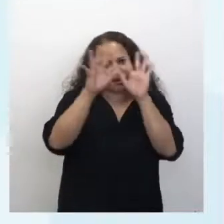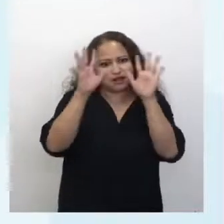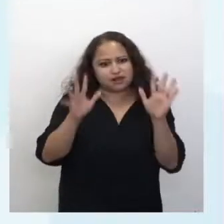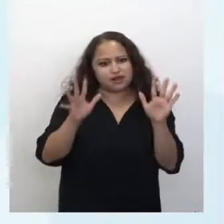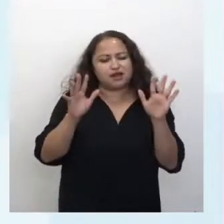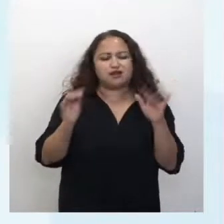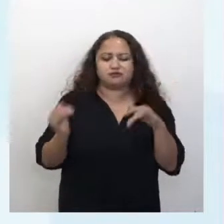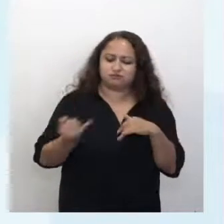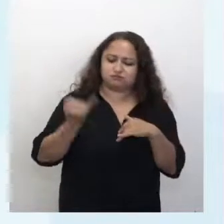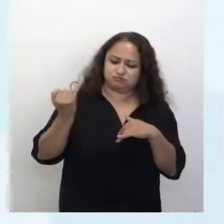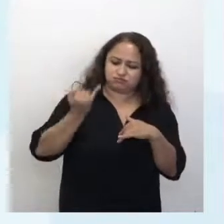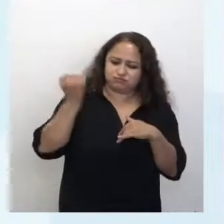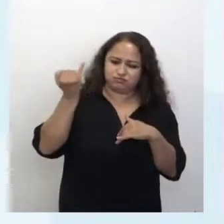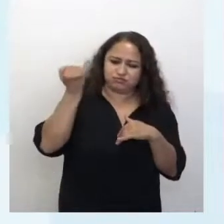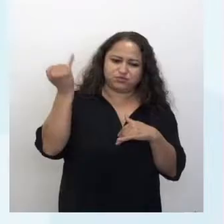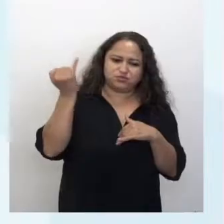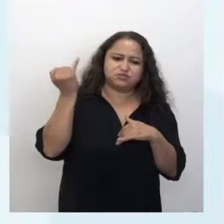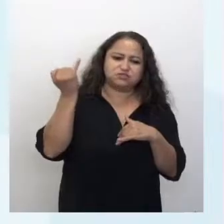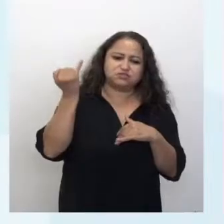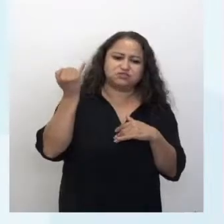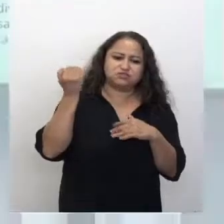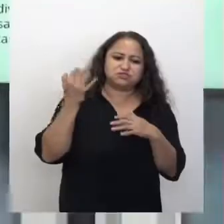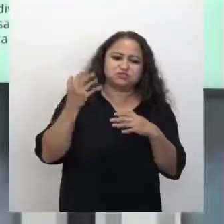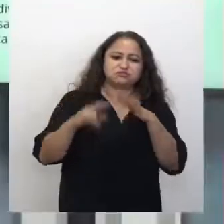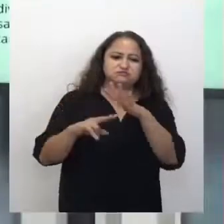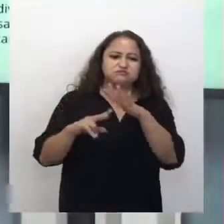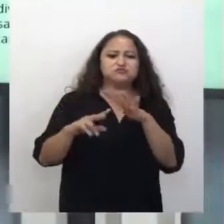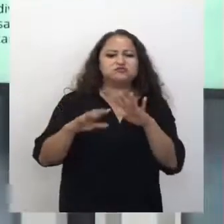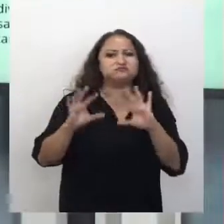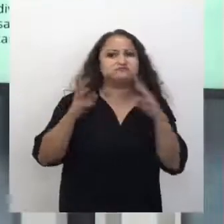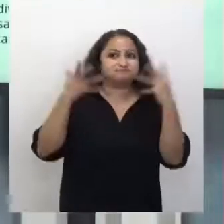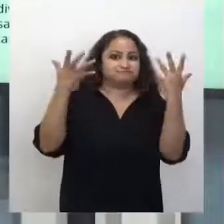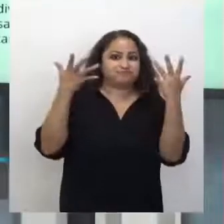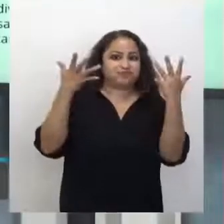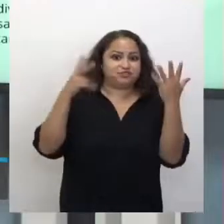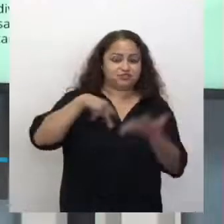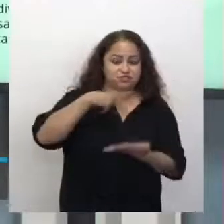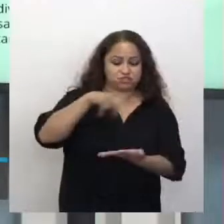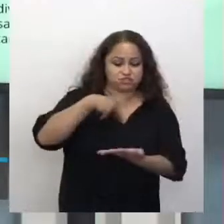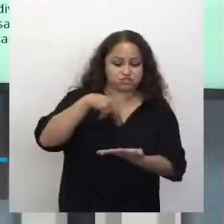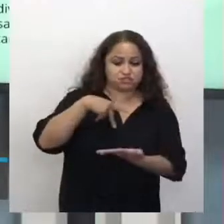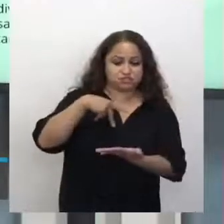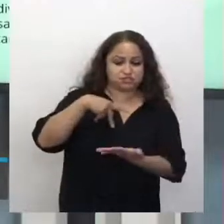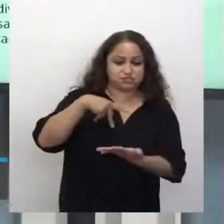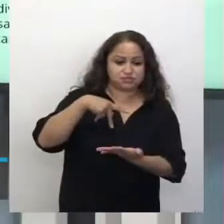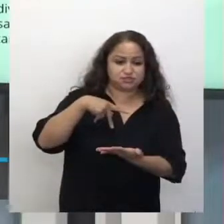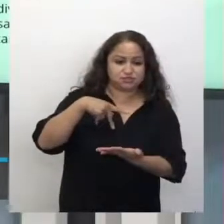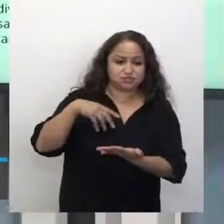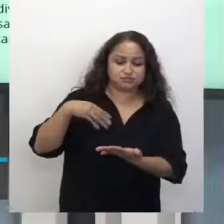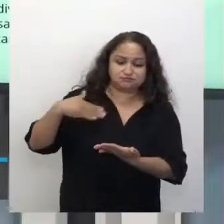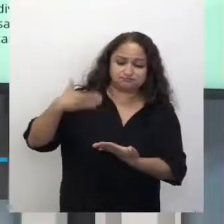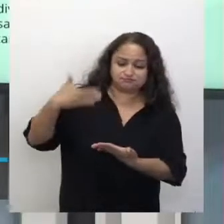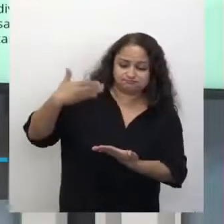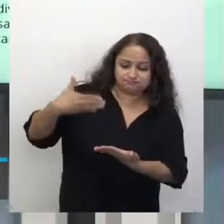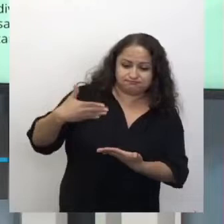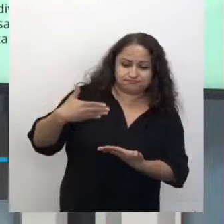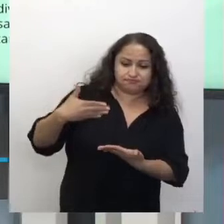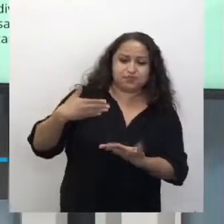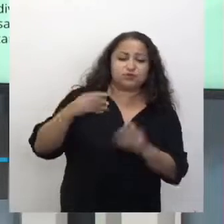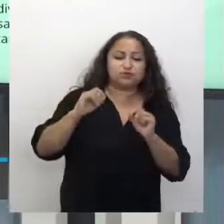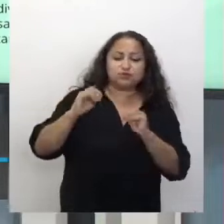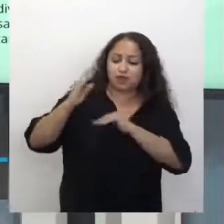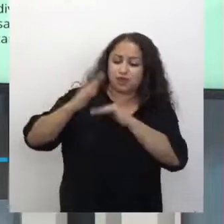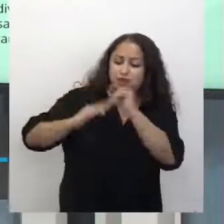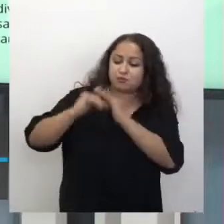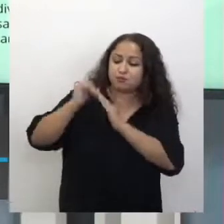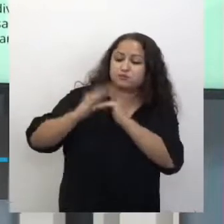esses espetáculos e festivais de dança periódicos, porque eles mostram, né, a produção de vários grupos